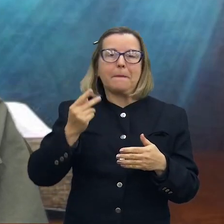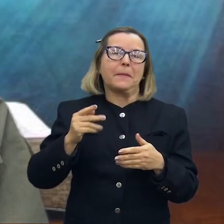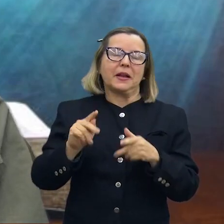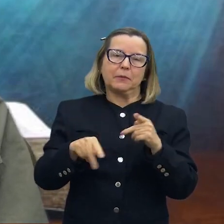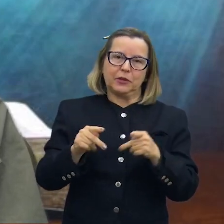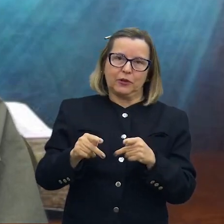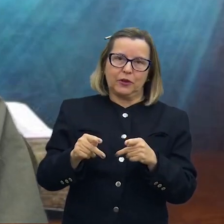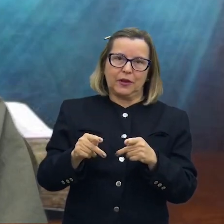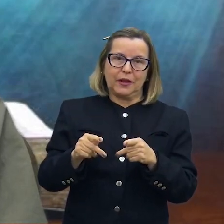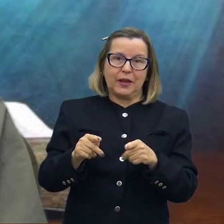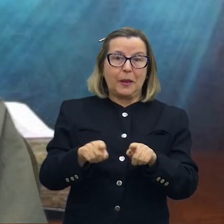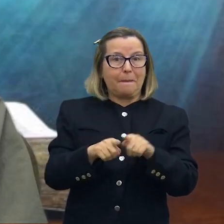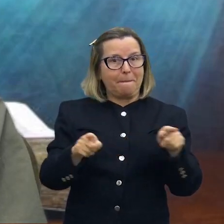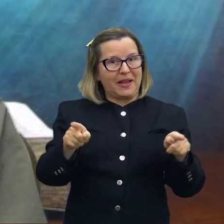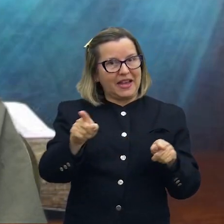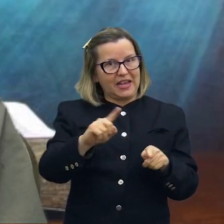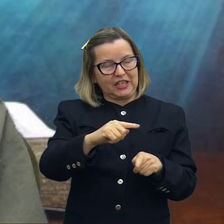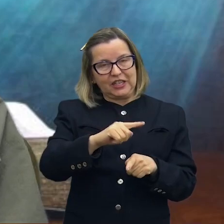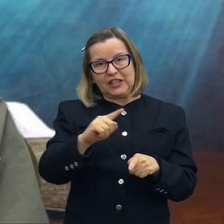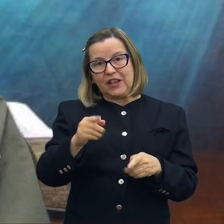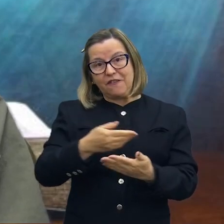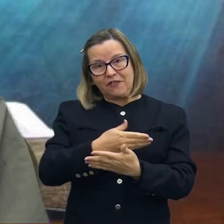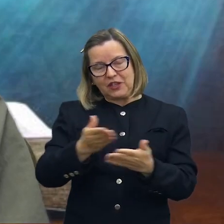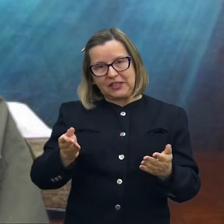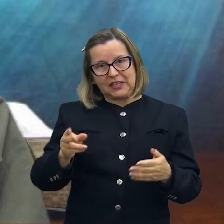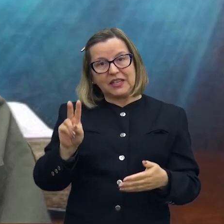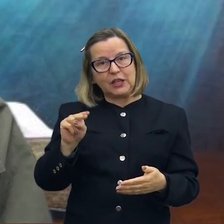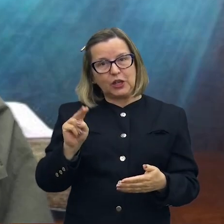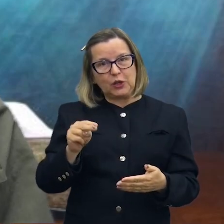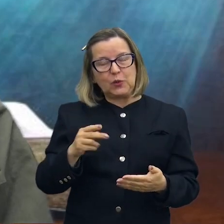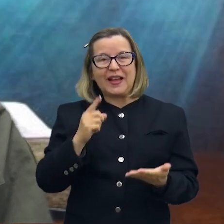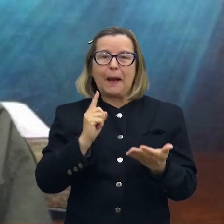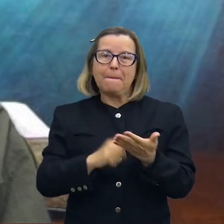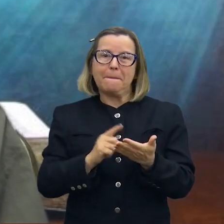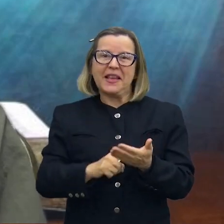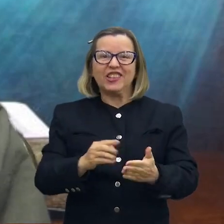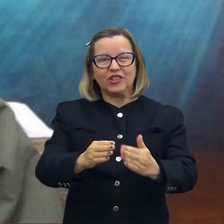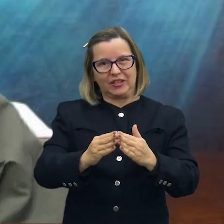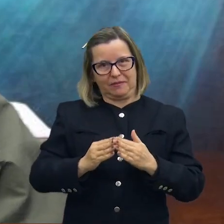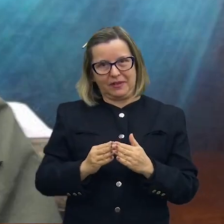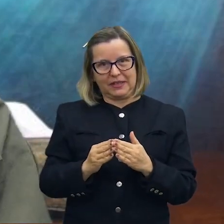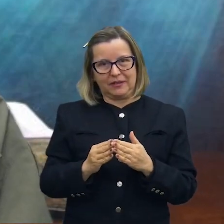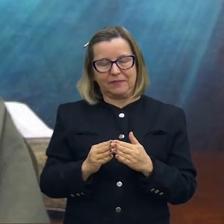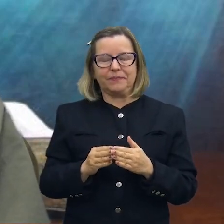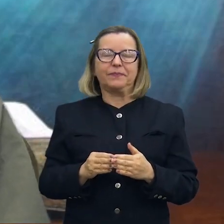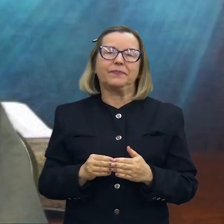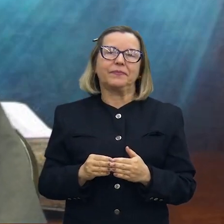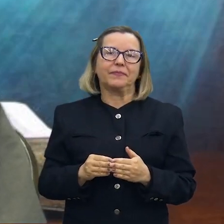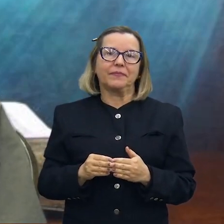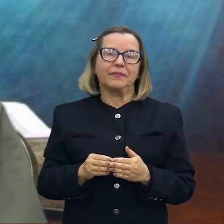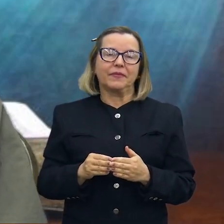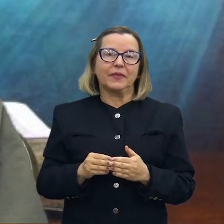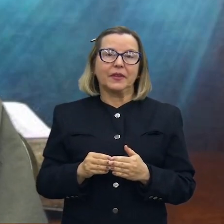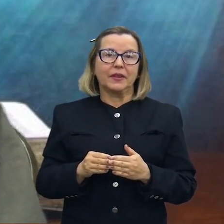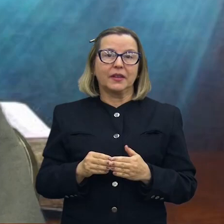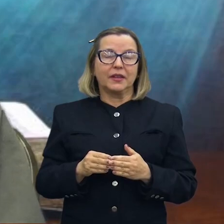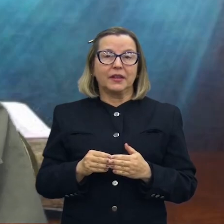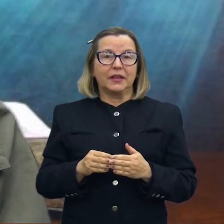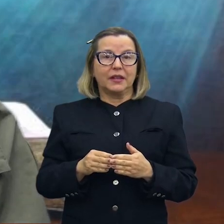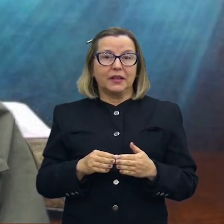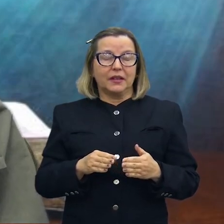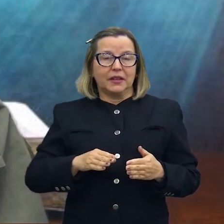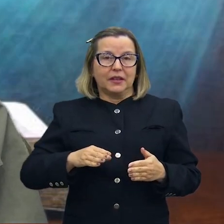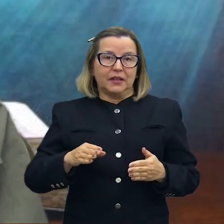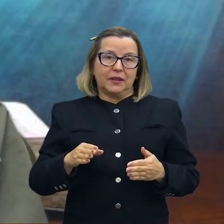cabeça. Deuteronômio 28, eu estou citando. E você vai ser cauda. E na realidade, tristemente,